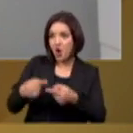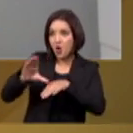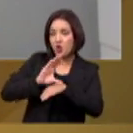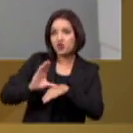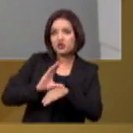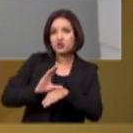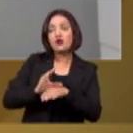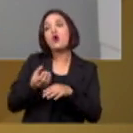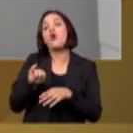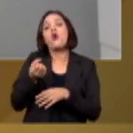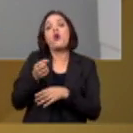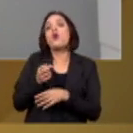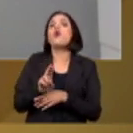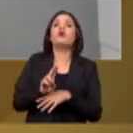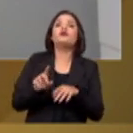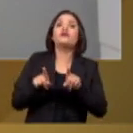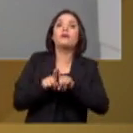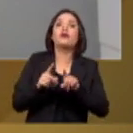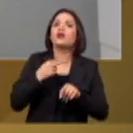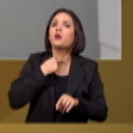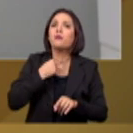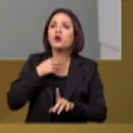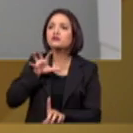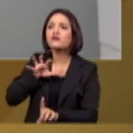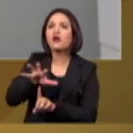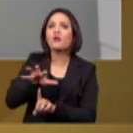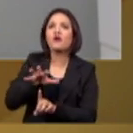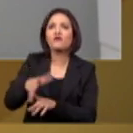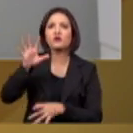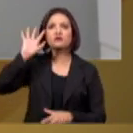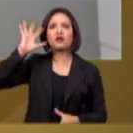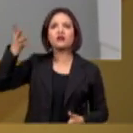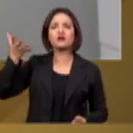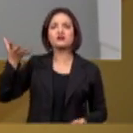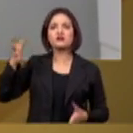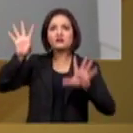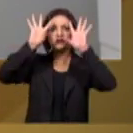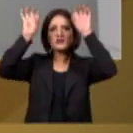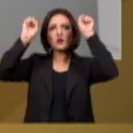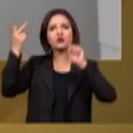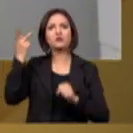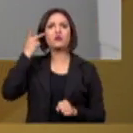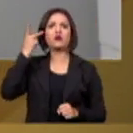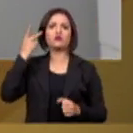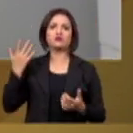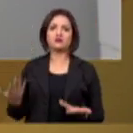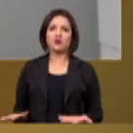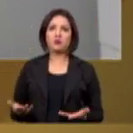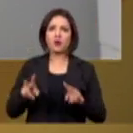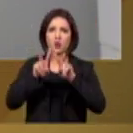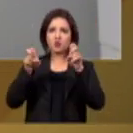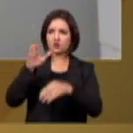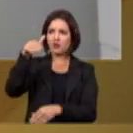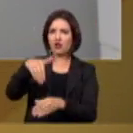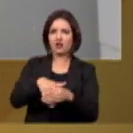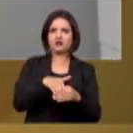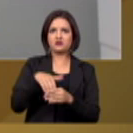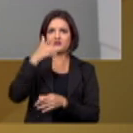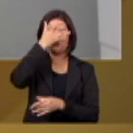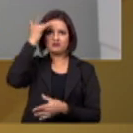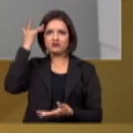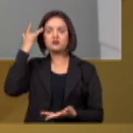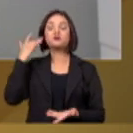pode pôr indevida ingerência o consumo mais perto de decisão do tribunal o que tem de atenção e seus dirigentes